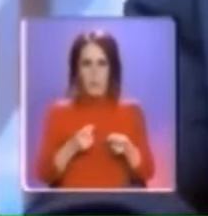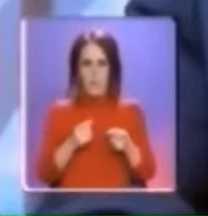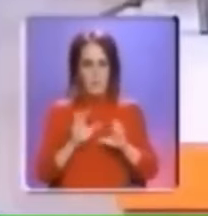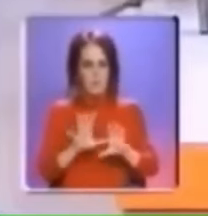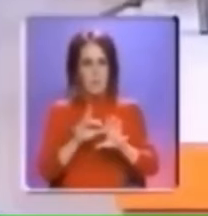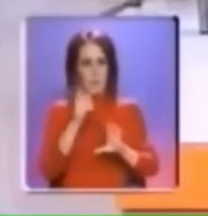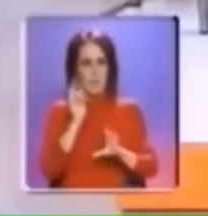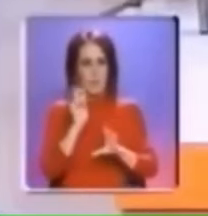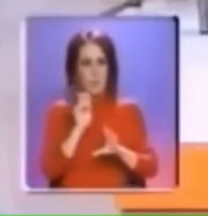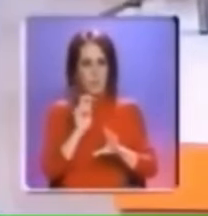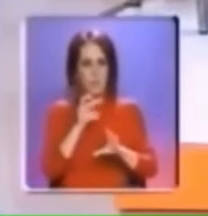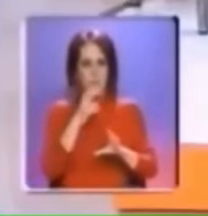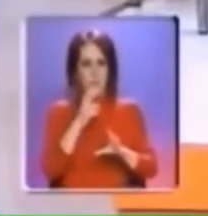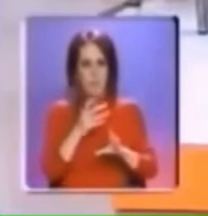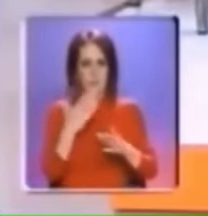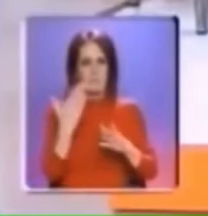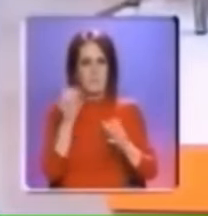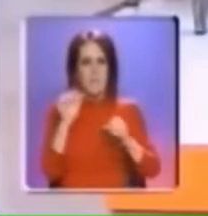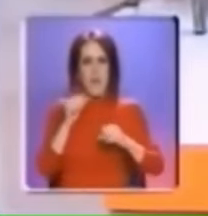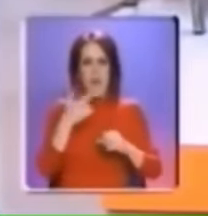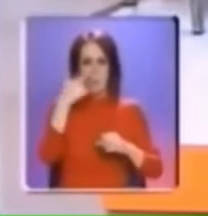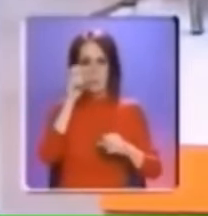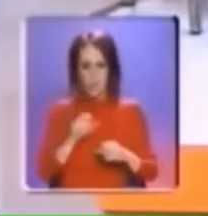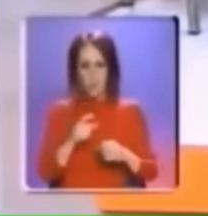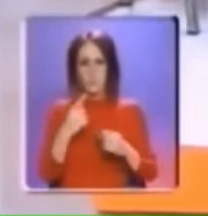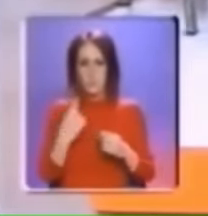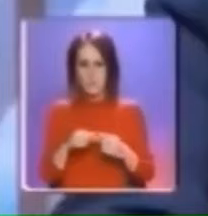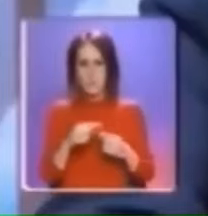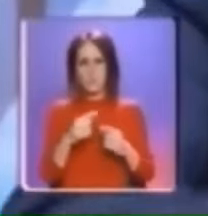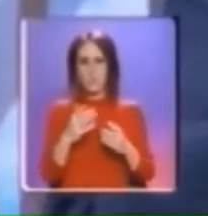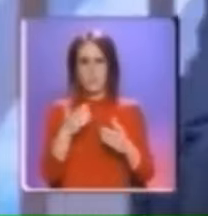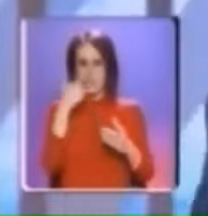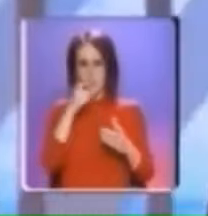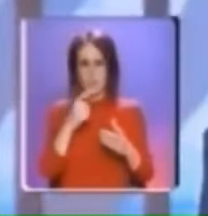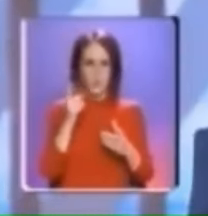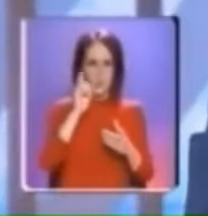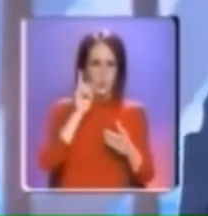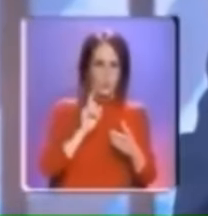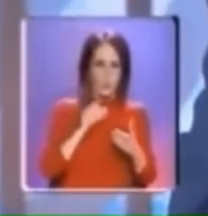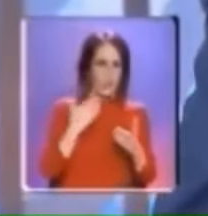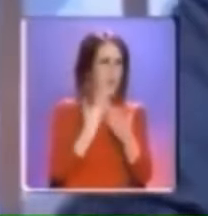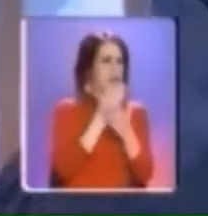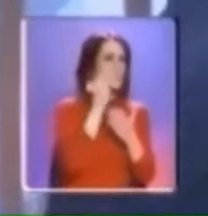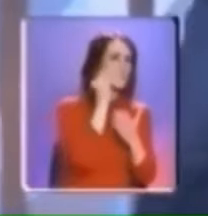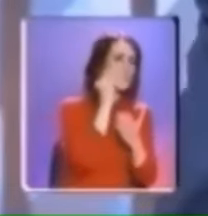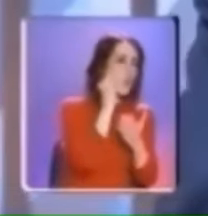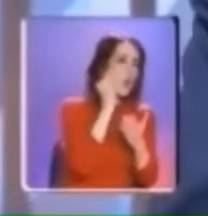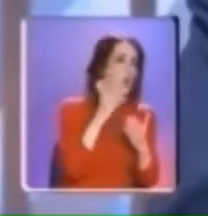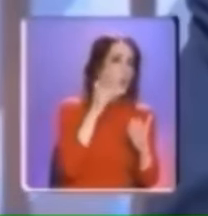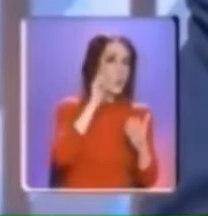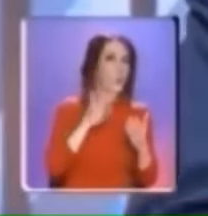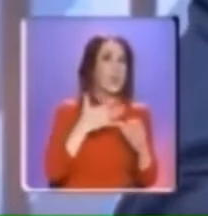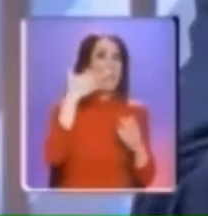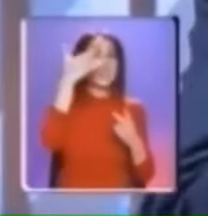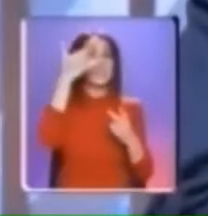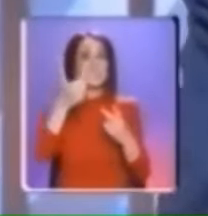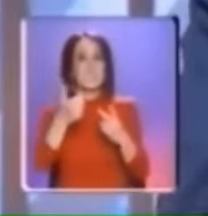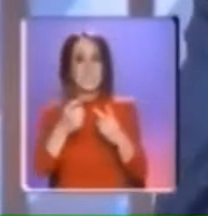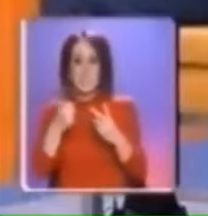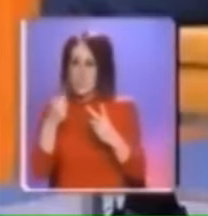contrário o empreiteiro que quer pedir o pagamento do preço da obra ao seu cliente Normalmente também